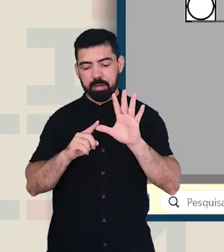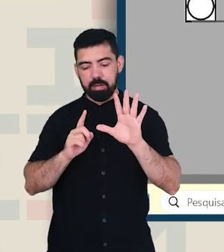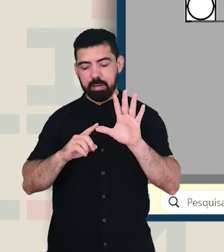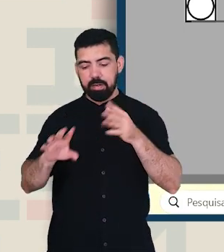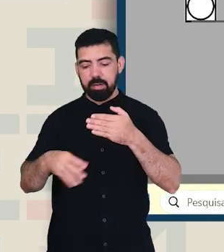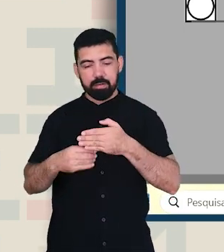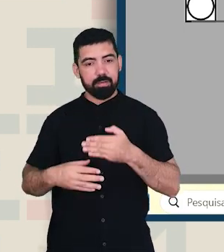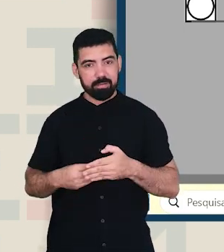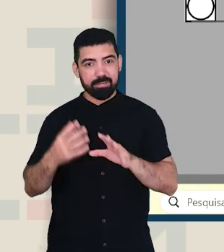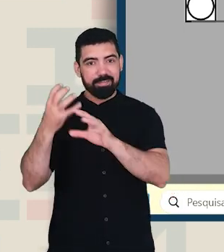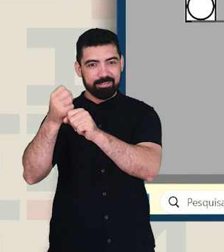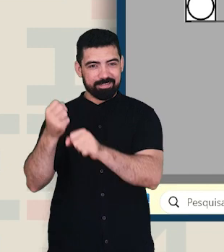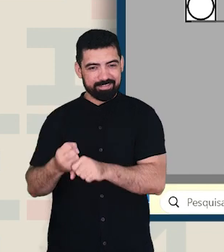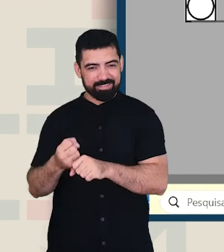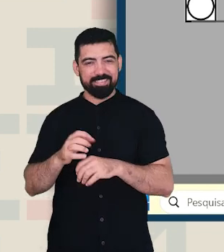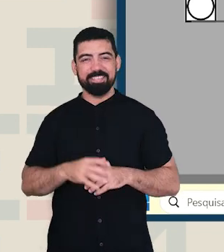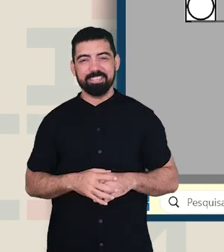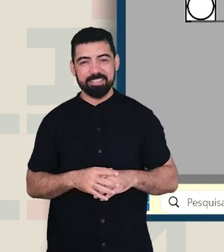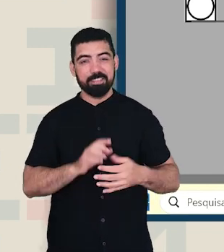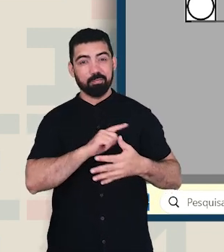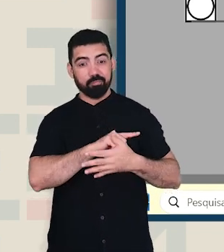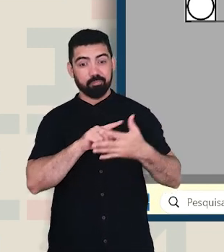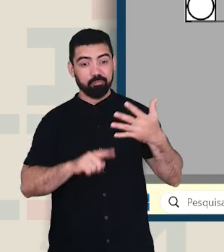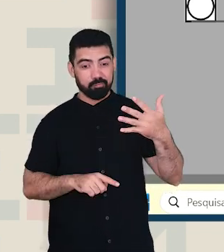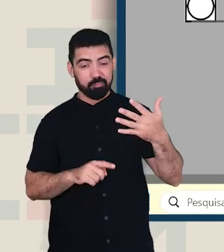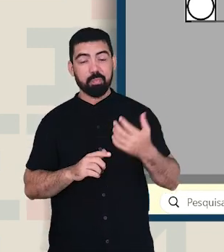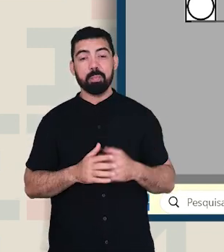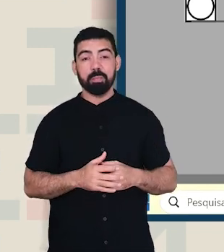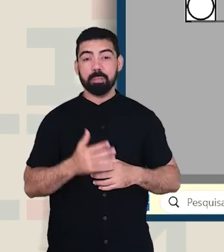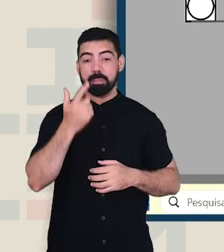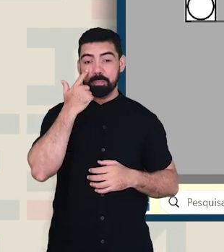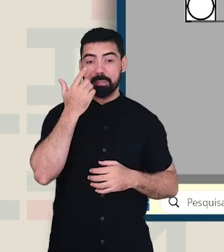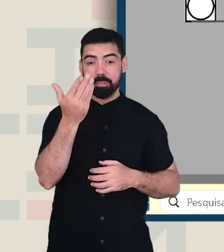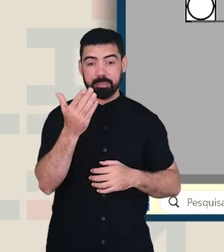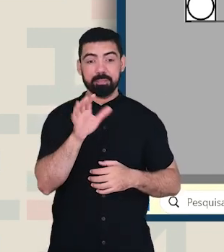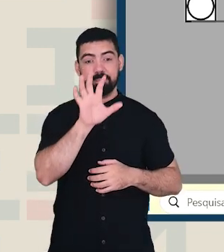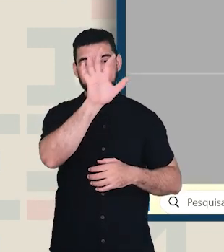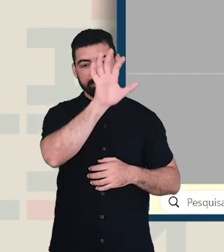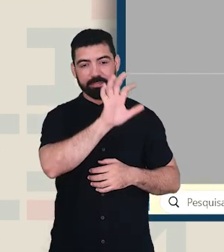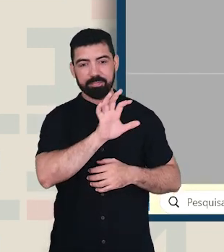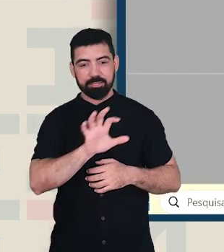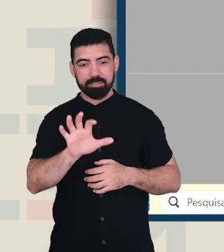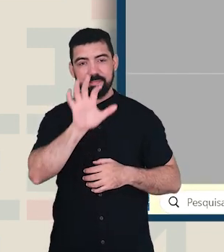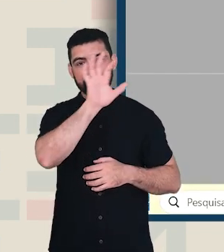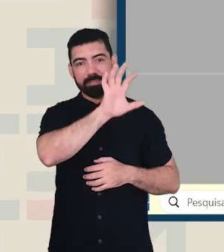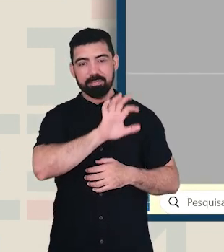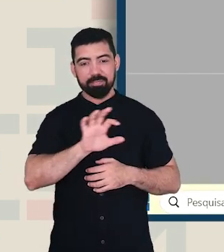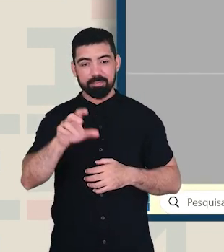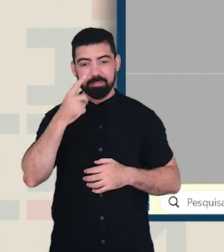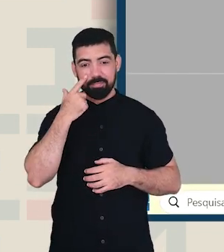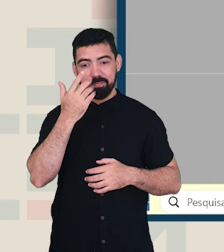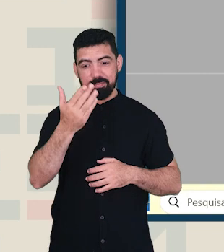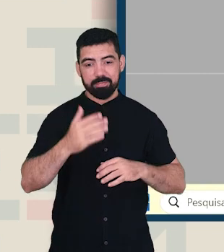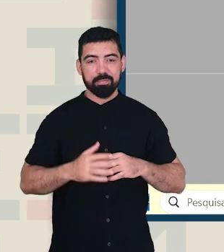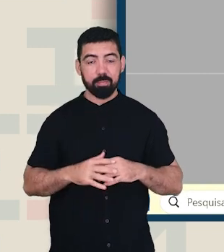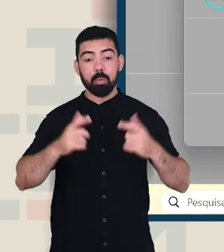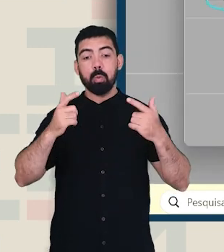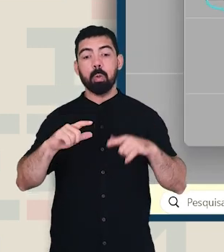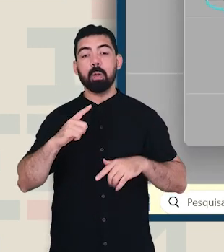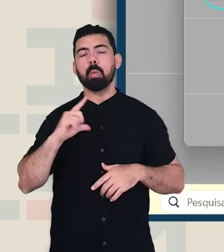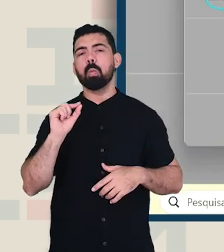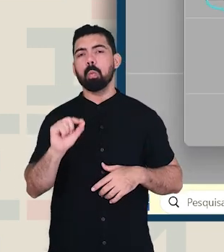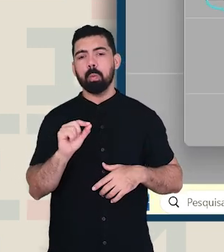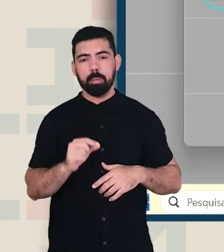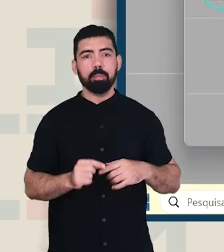aditivo. Aqui eu tenho, então, uma sequência onde eu tenho